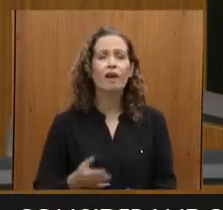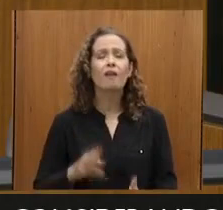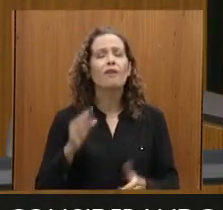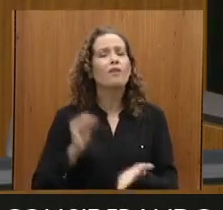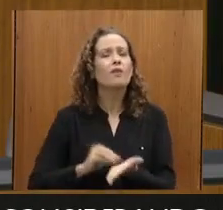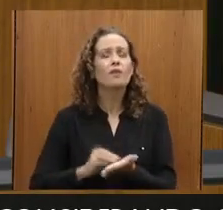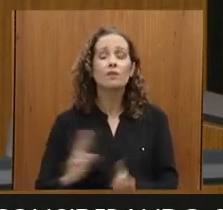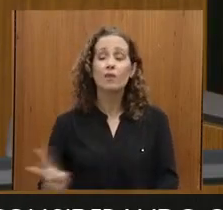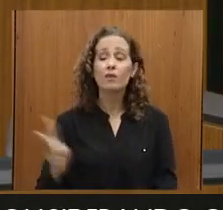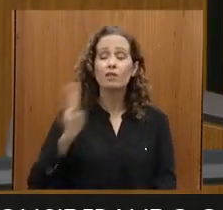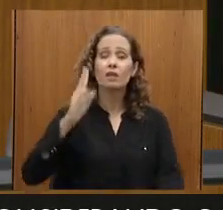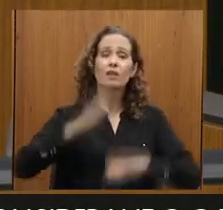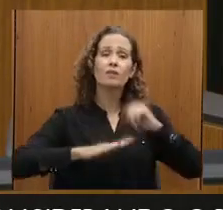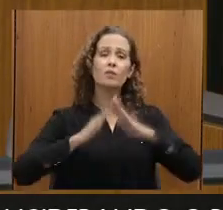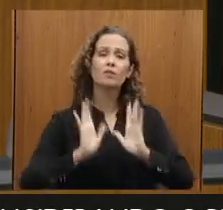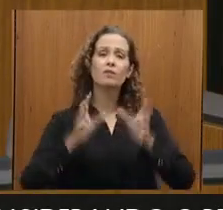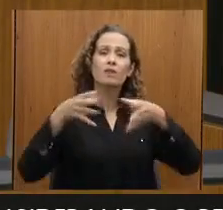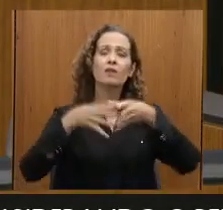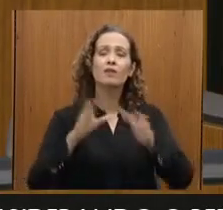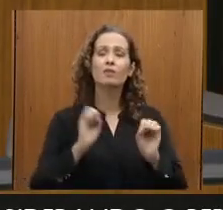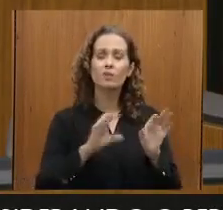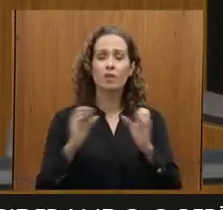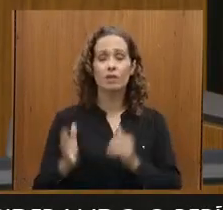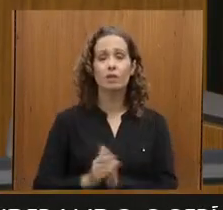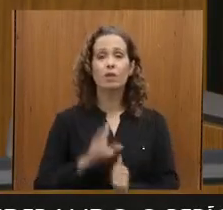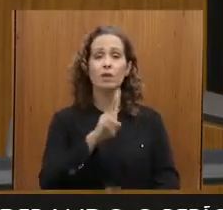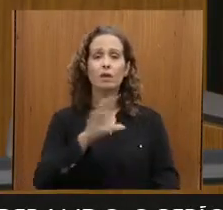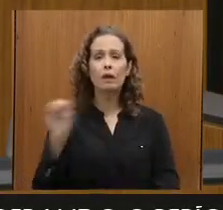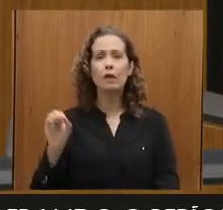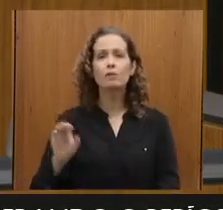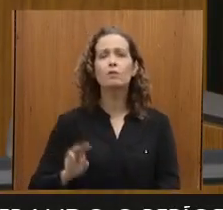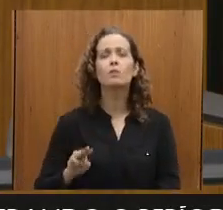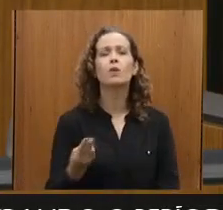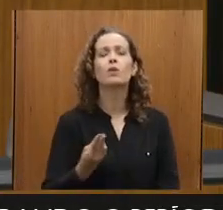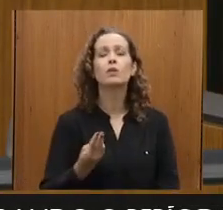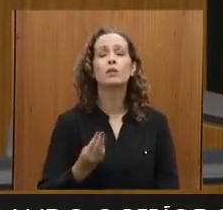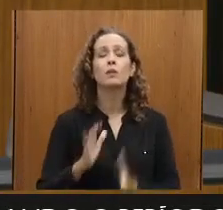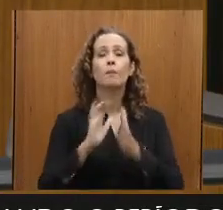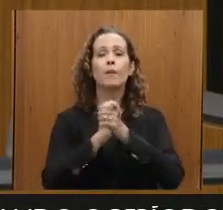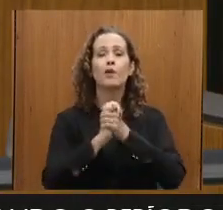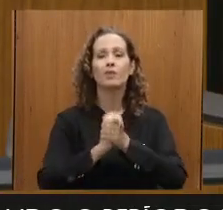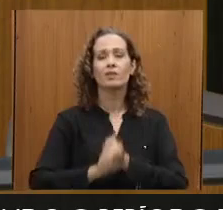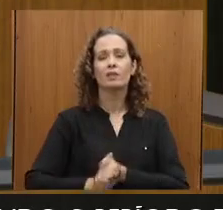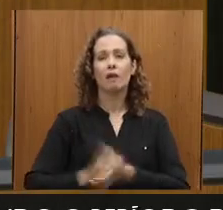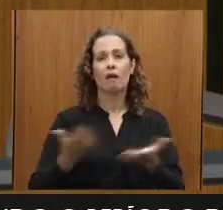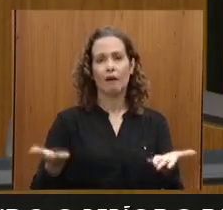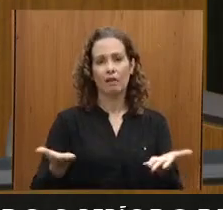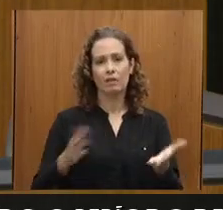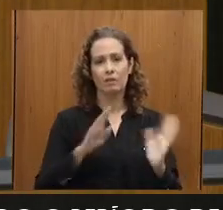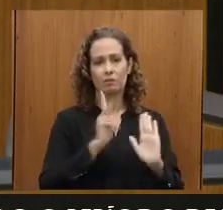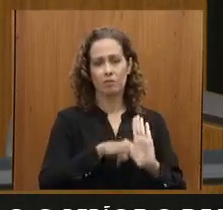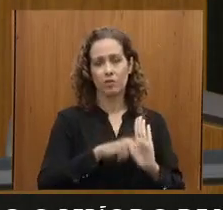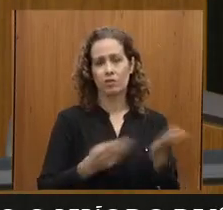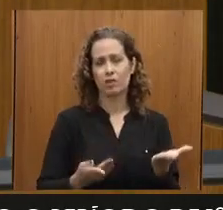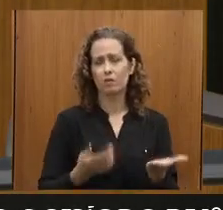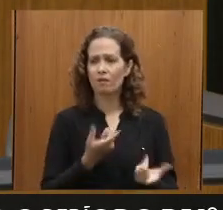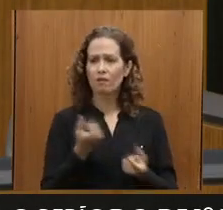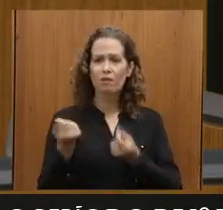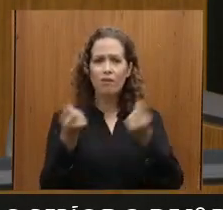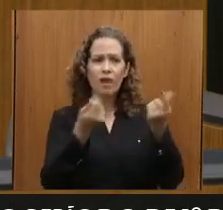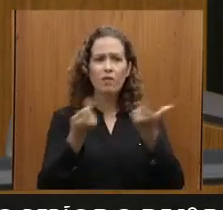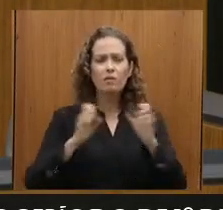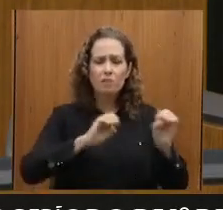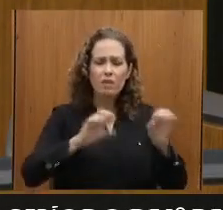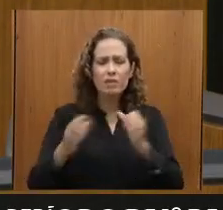demais. 500 milhões para mãos dadas. O edital de iniciação científica na educação básica não tinha valores. Está sendo uma